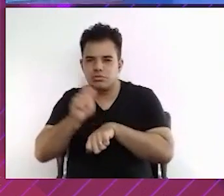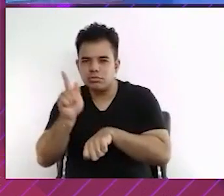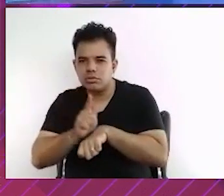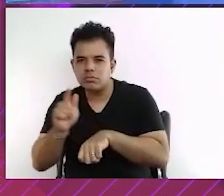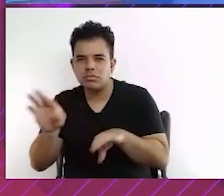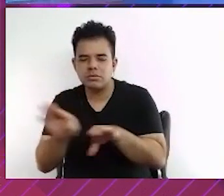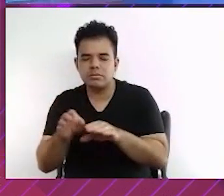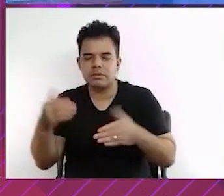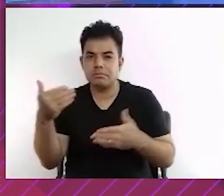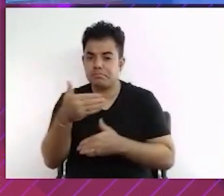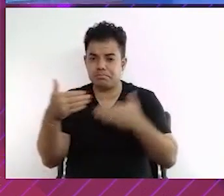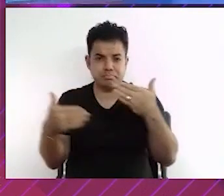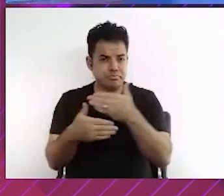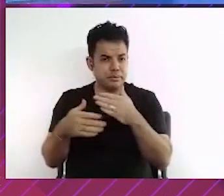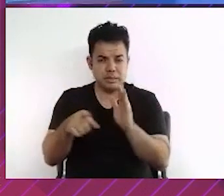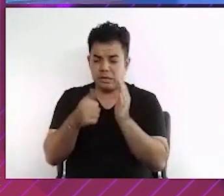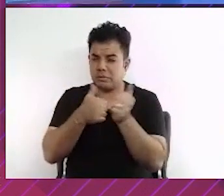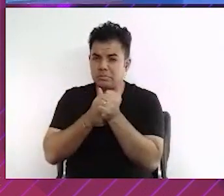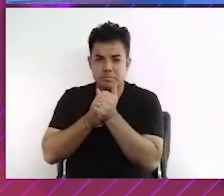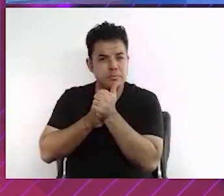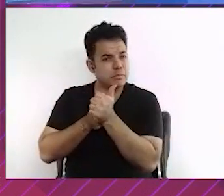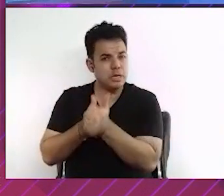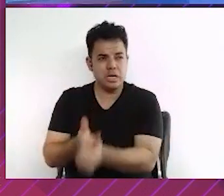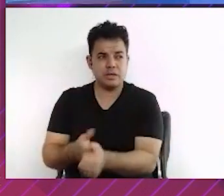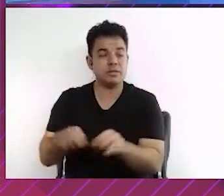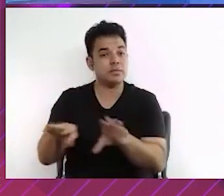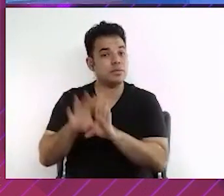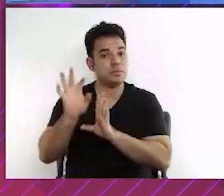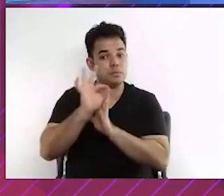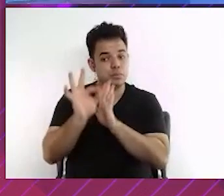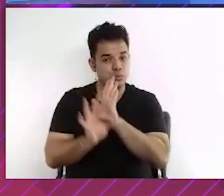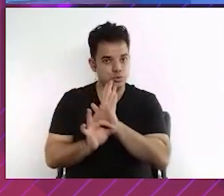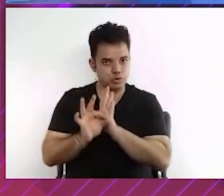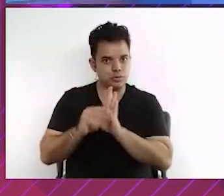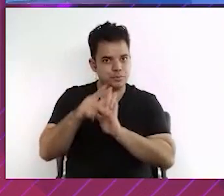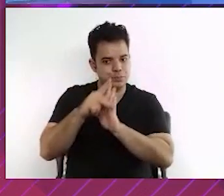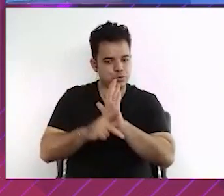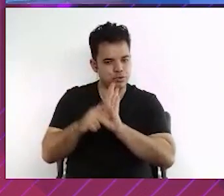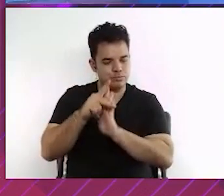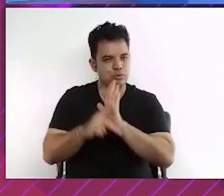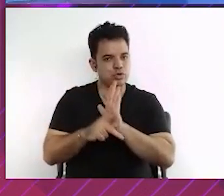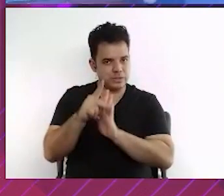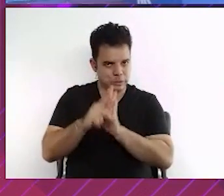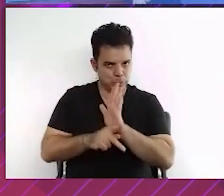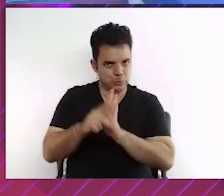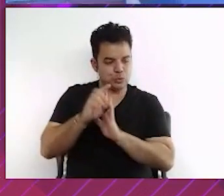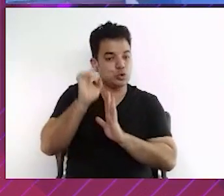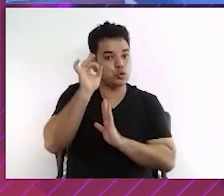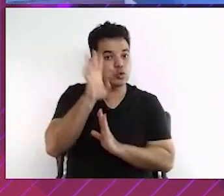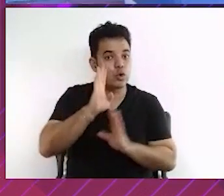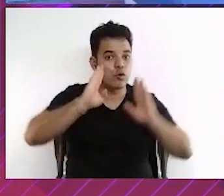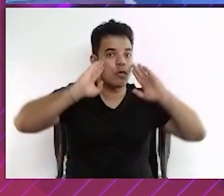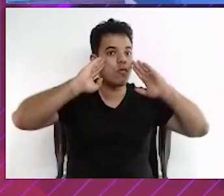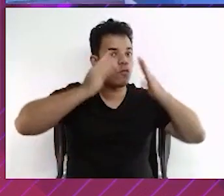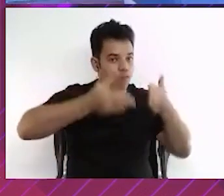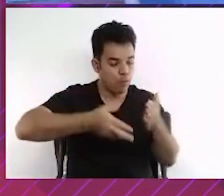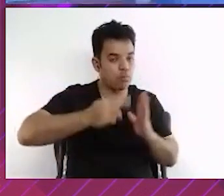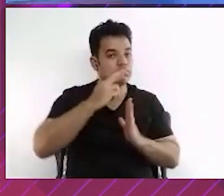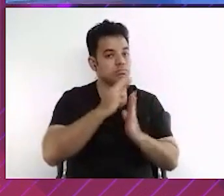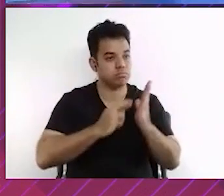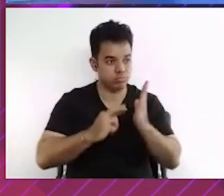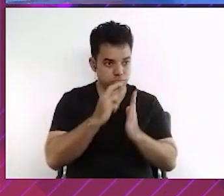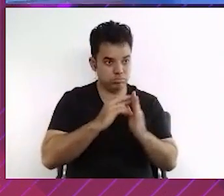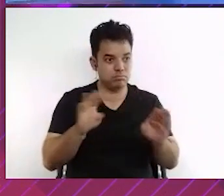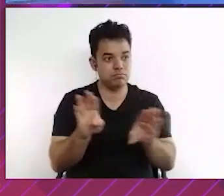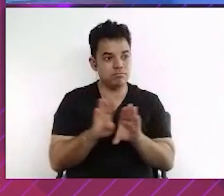painéis de acompanhamento. Nesse projeto, eu vou falar só da parte de ciência de dados. E que